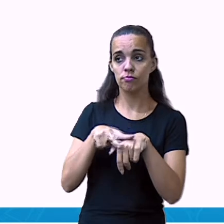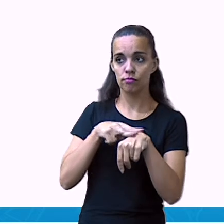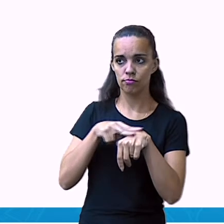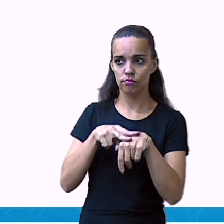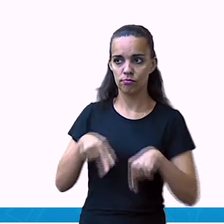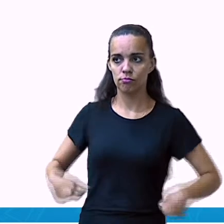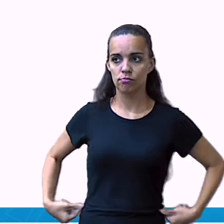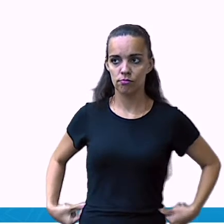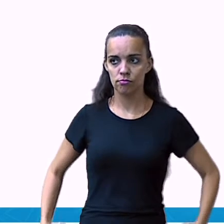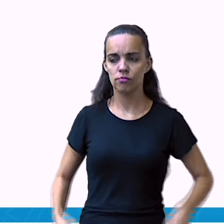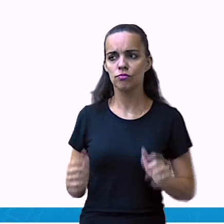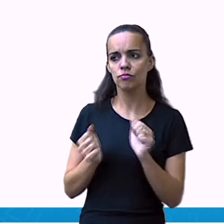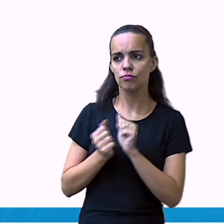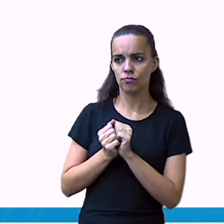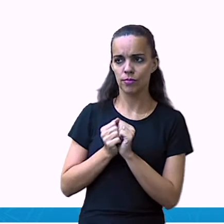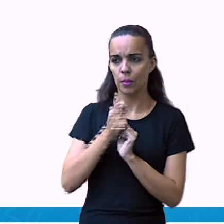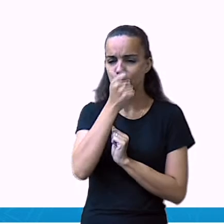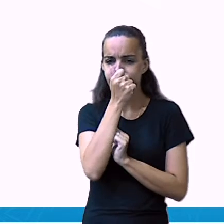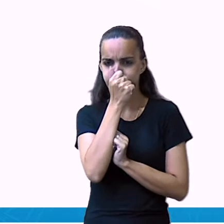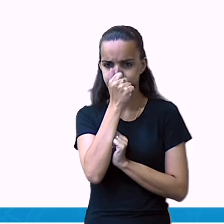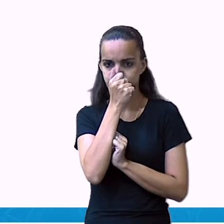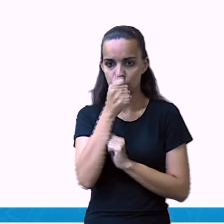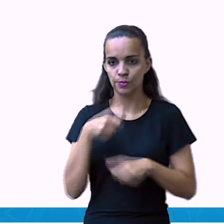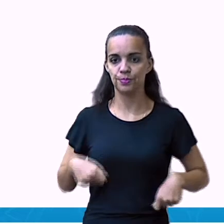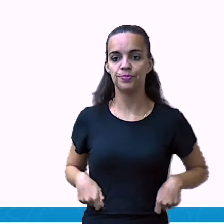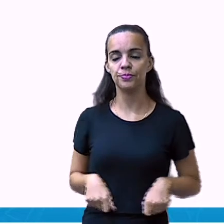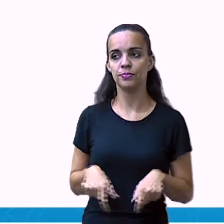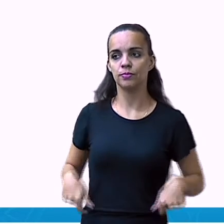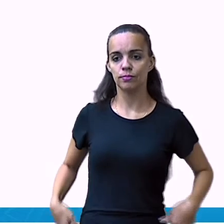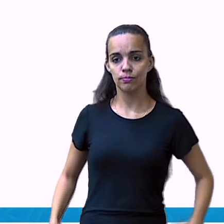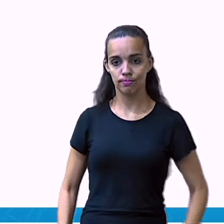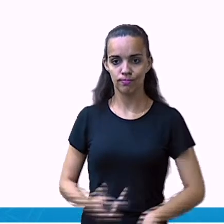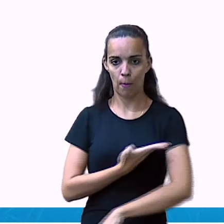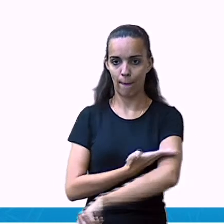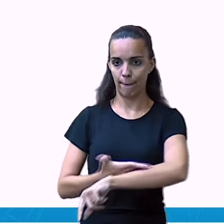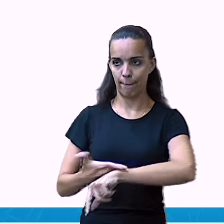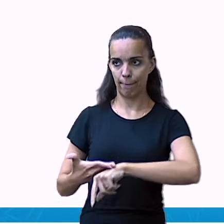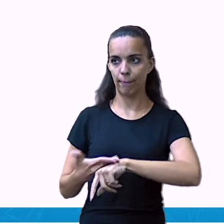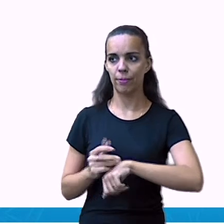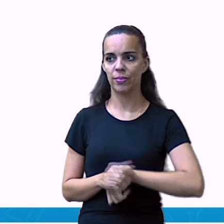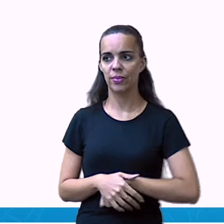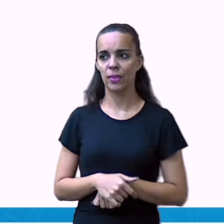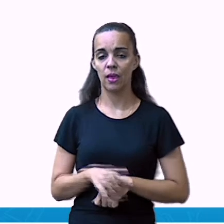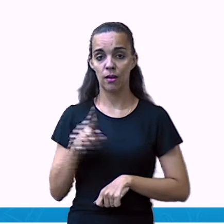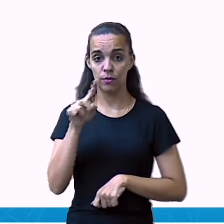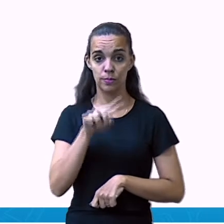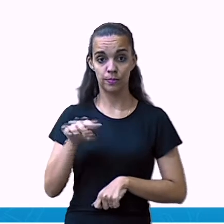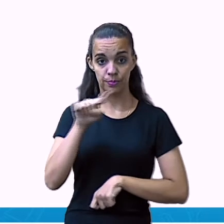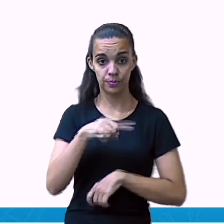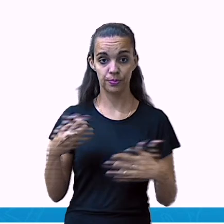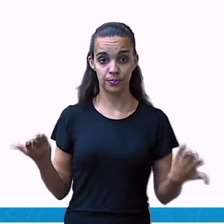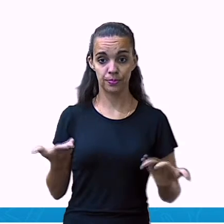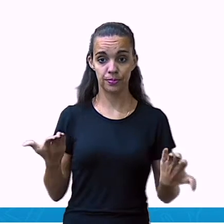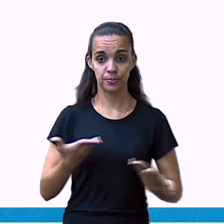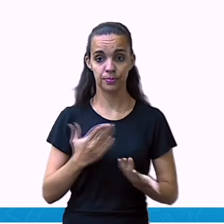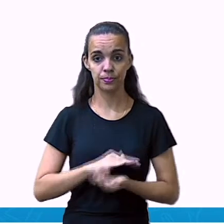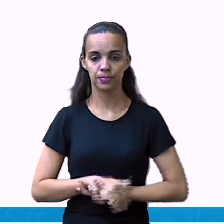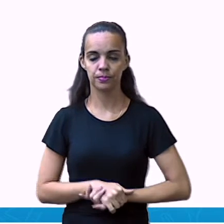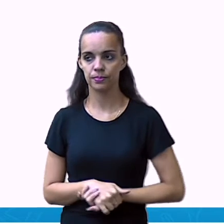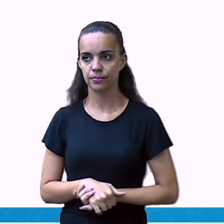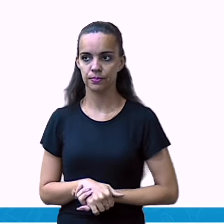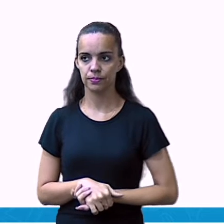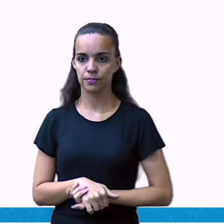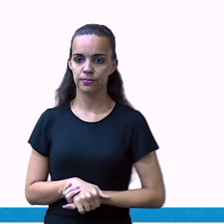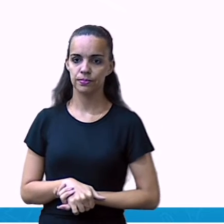verdes justos, com 2 riscas brancas de lado. Vamos circular?